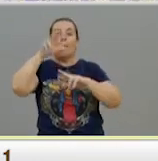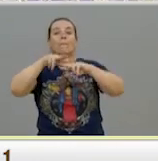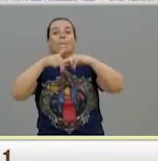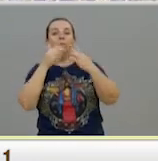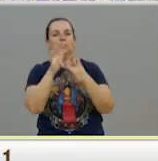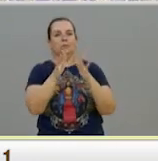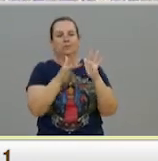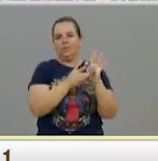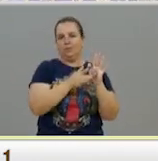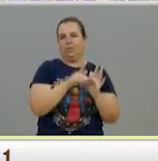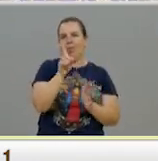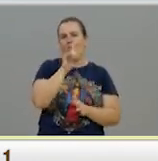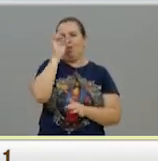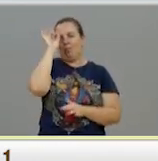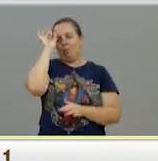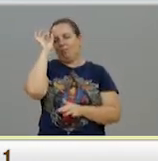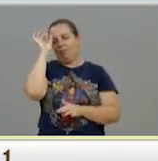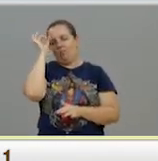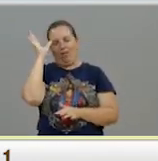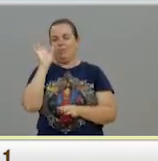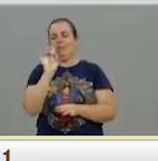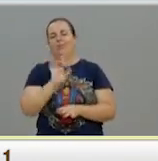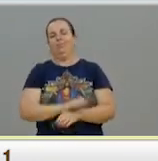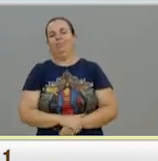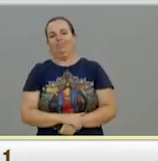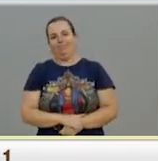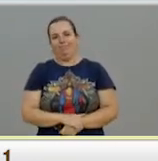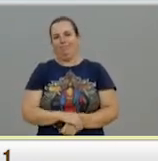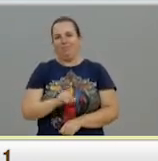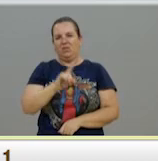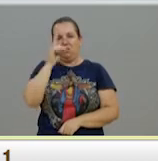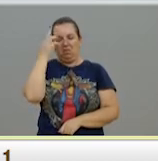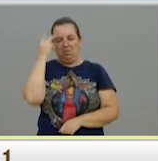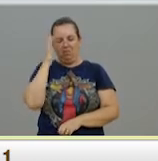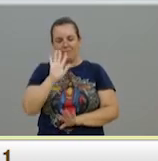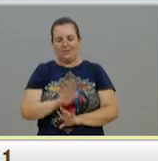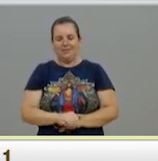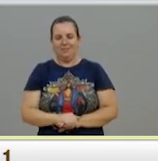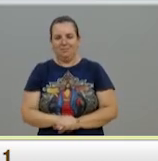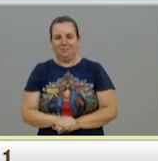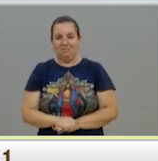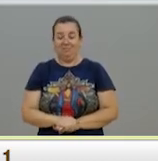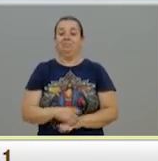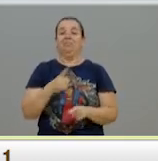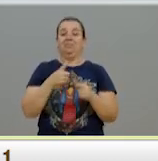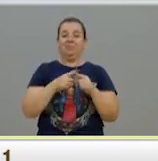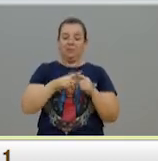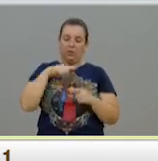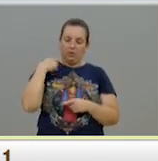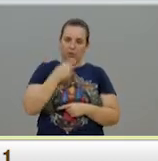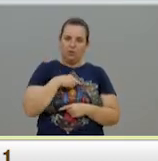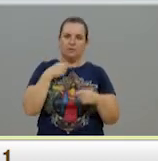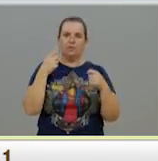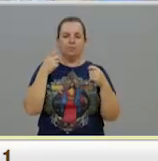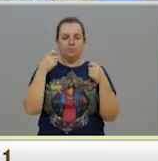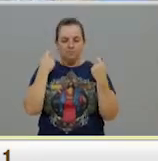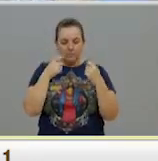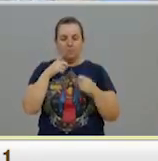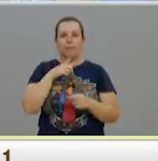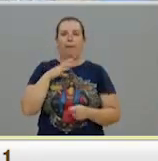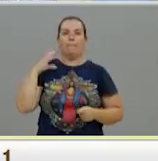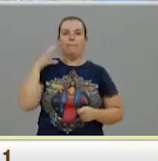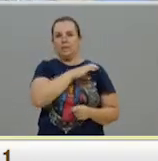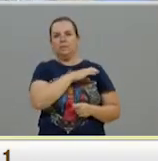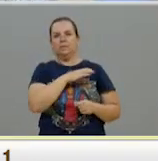E não é tão simples, não. Não é tão simples porque nós temos pressa de ouvir.